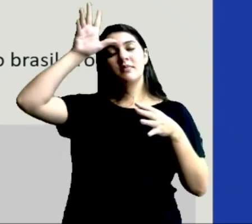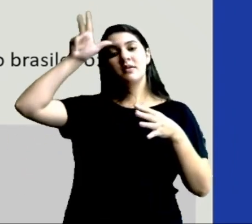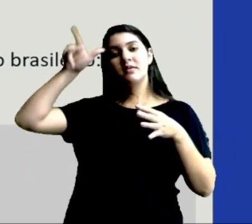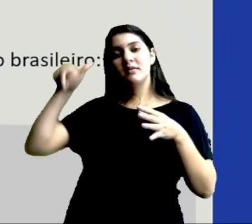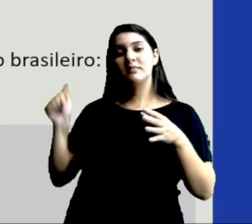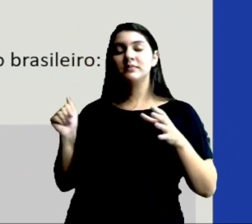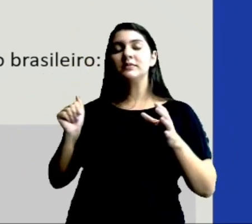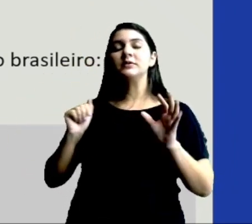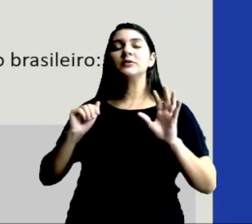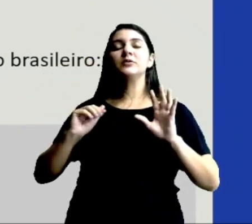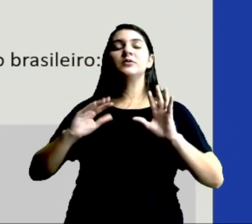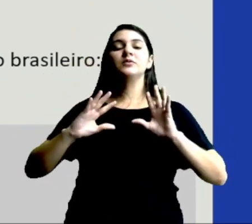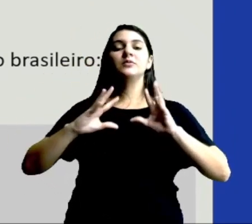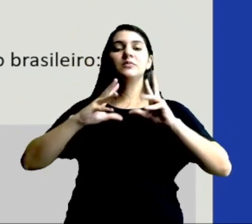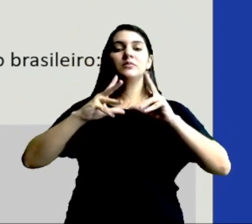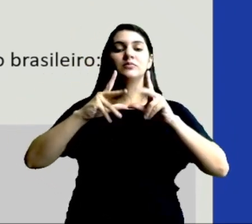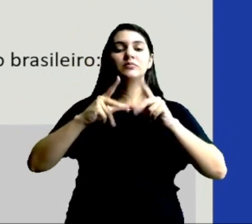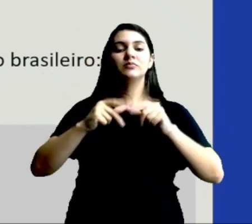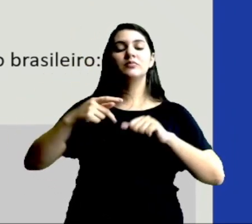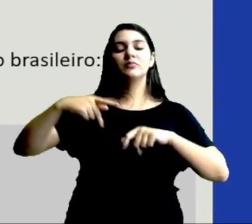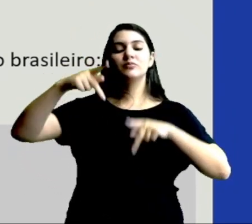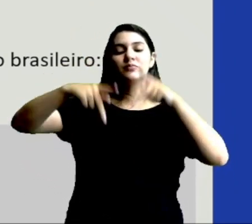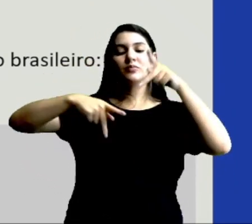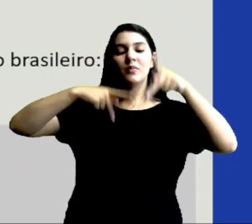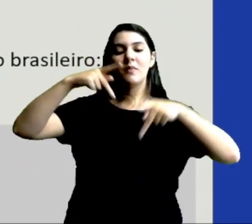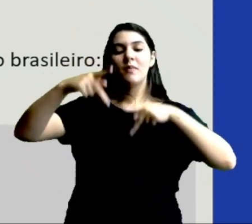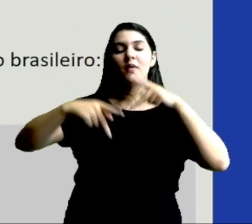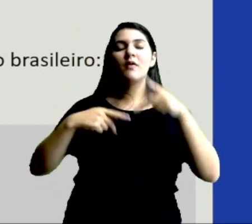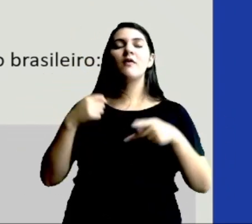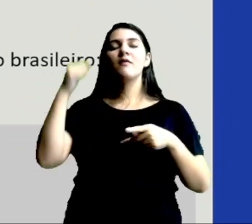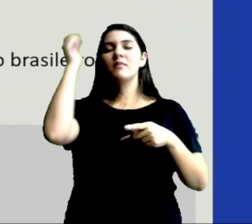povo brasileiro. Foi deixado pizza?